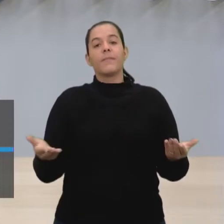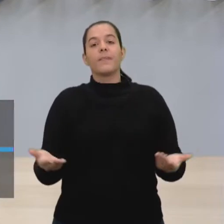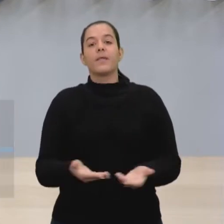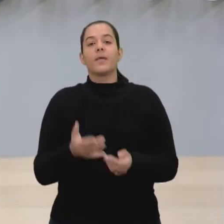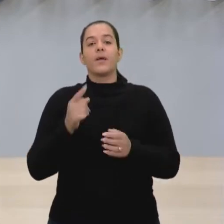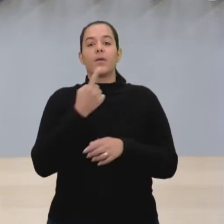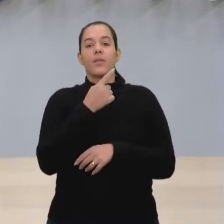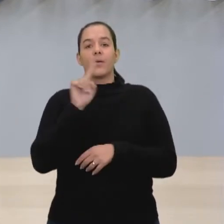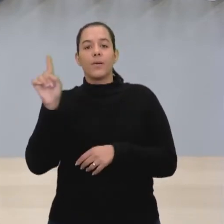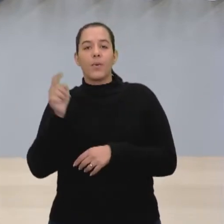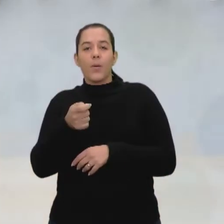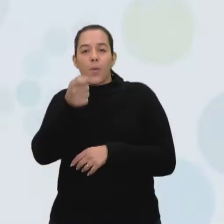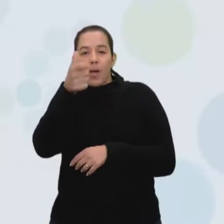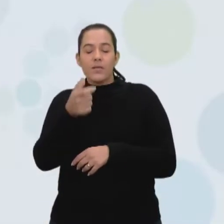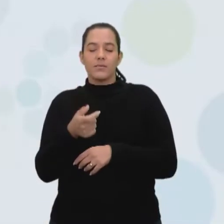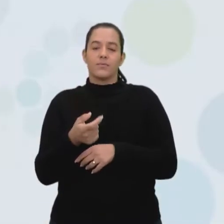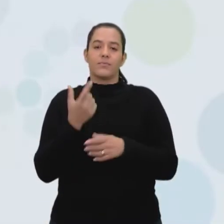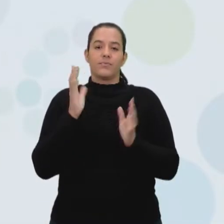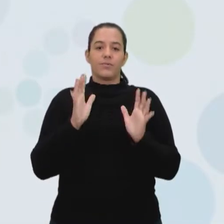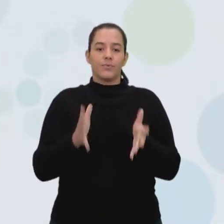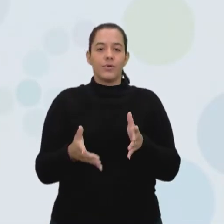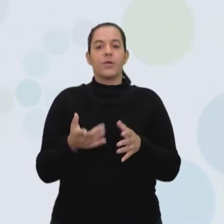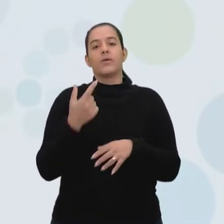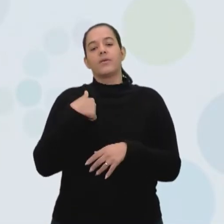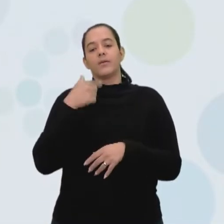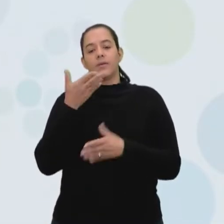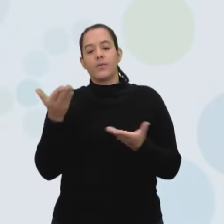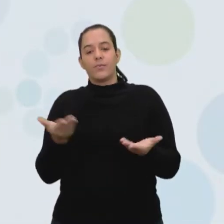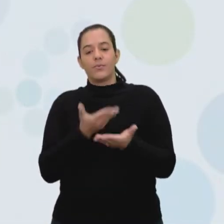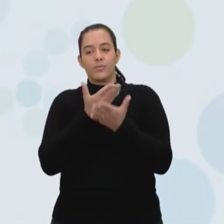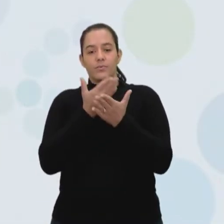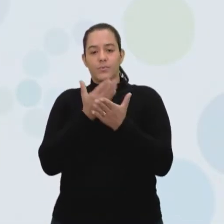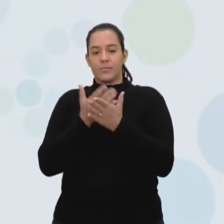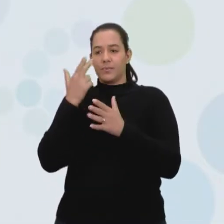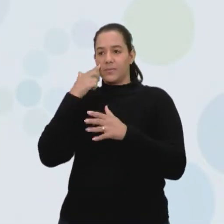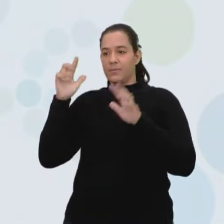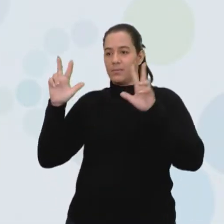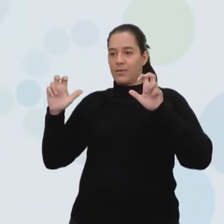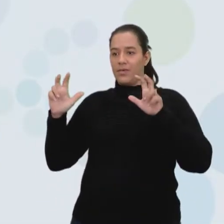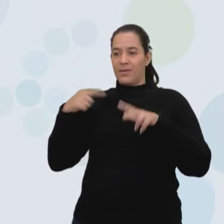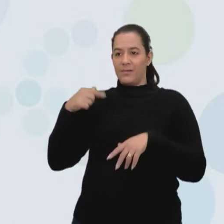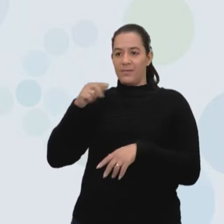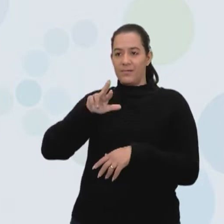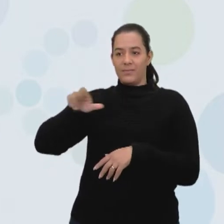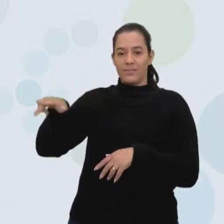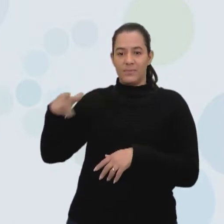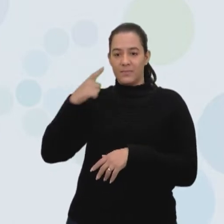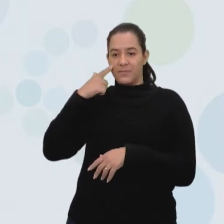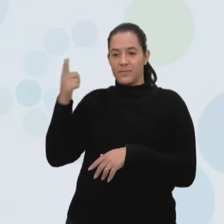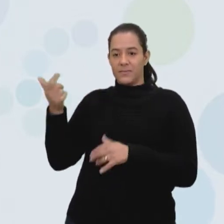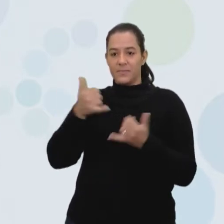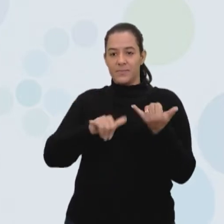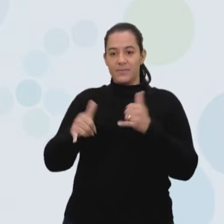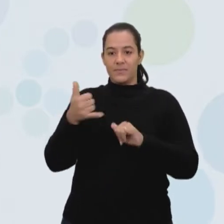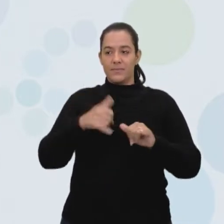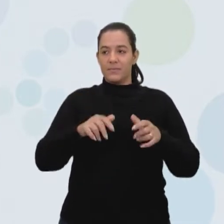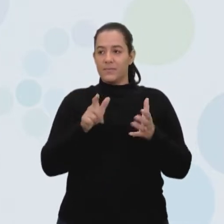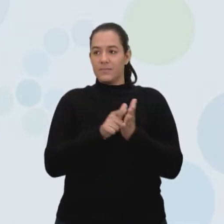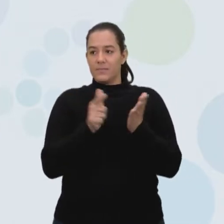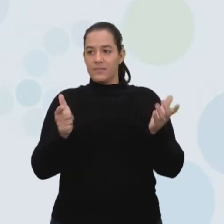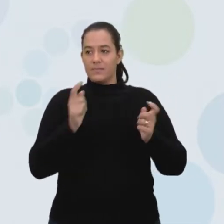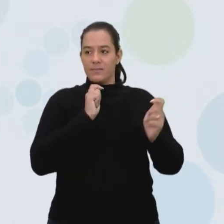penúltima atividade aí do semestre da unidade curricular, tá? Aí para vocês a aula Laboratório de Produção